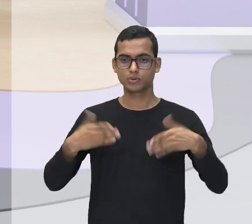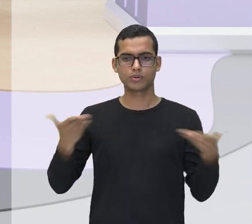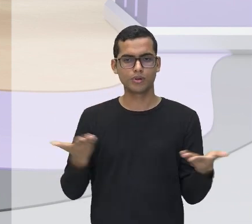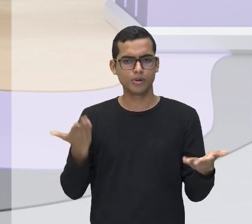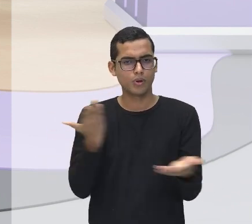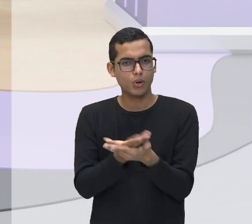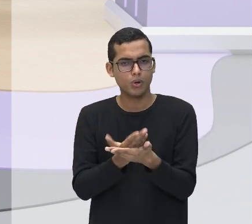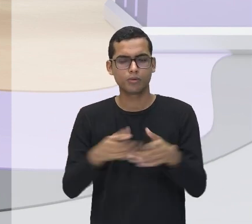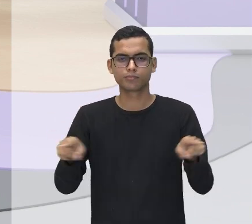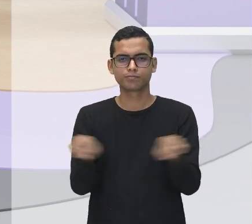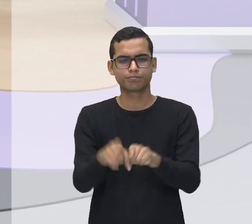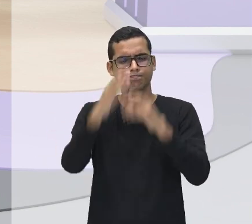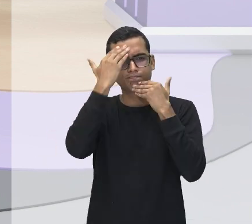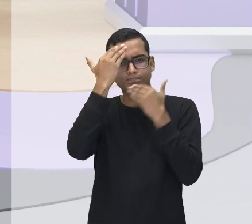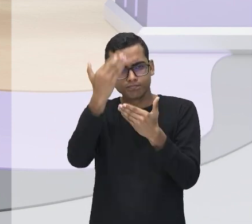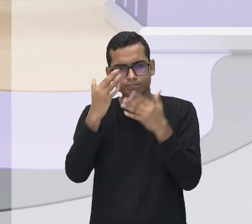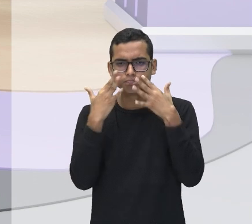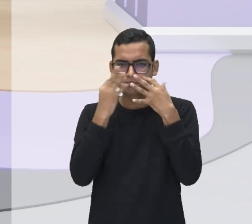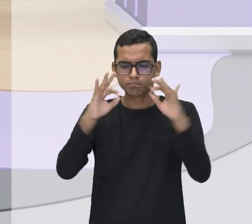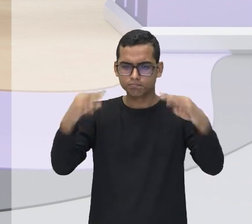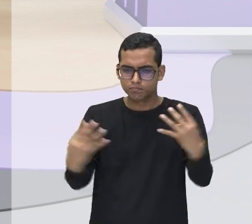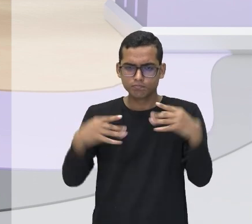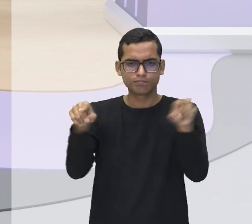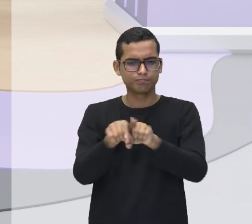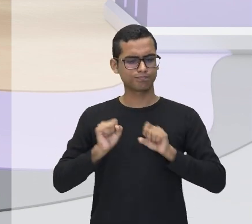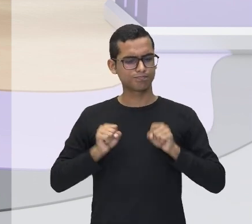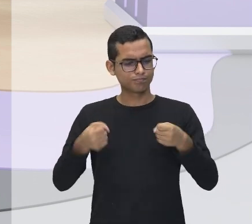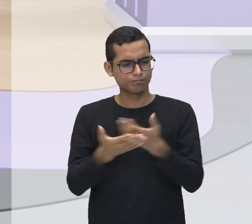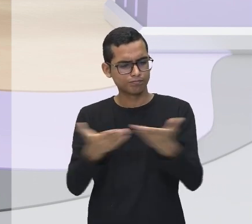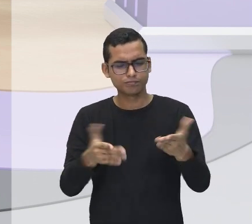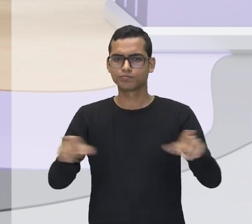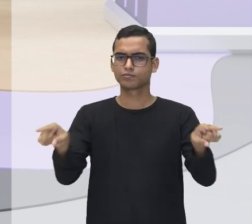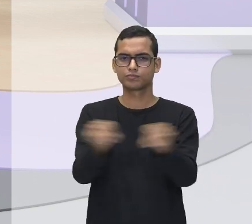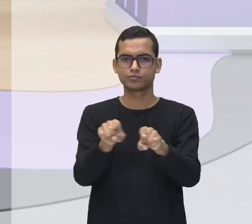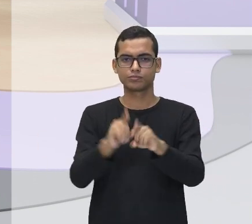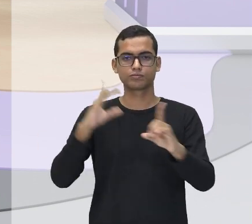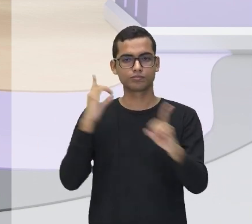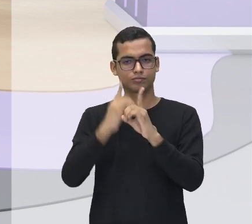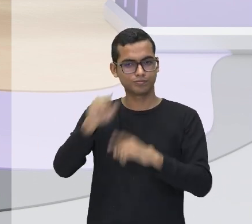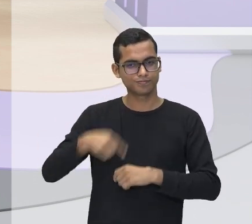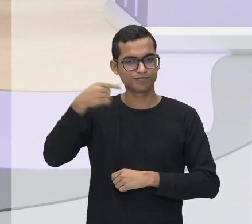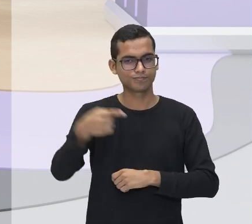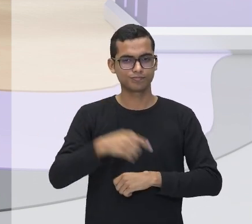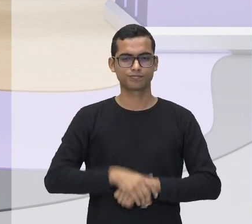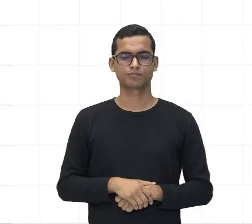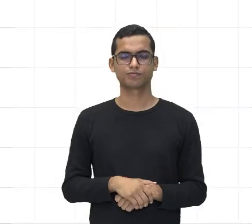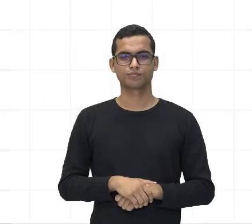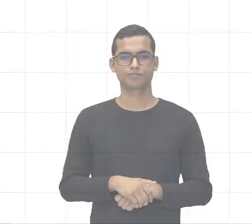aula. Obrigado pela atenção, pelo empenho de vocês e até a próxima.